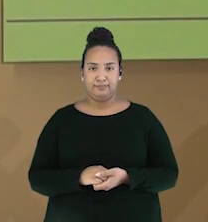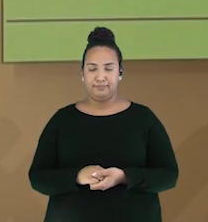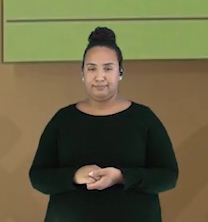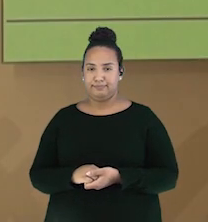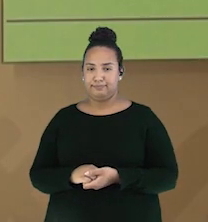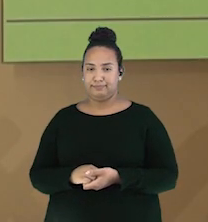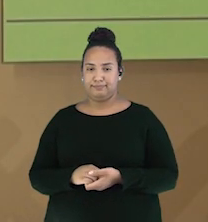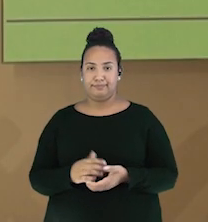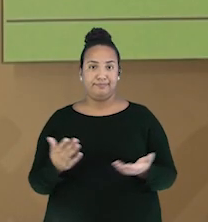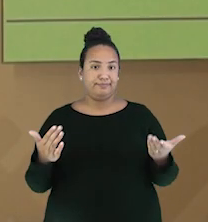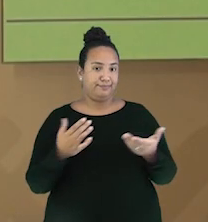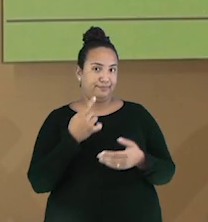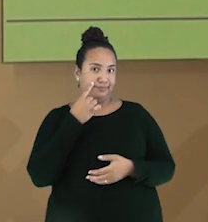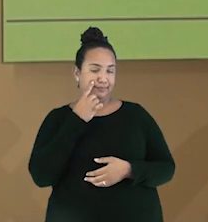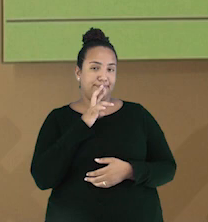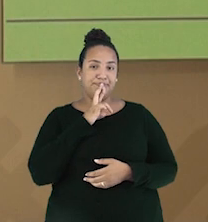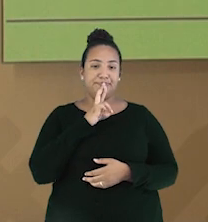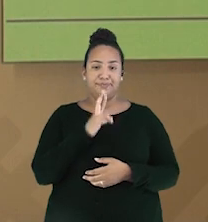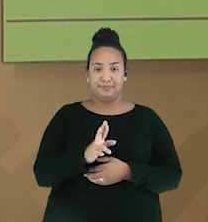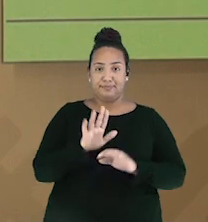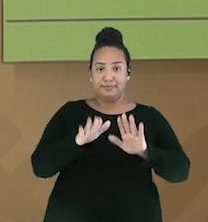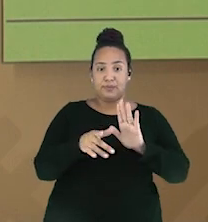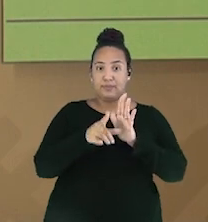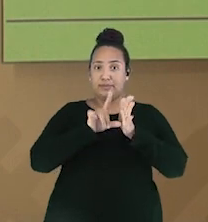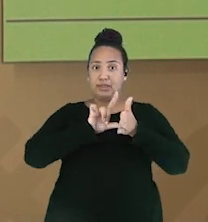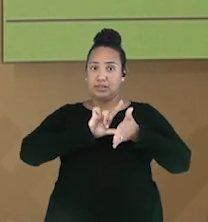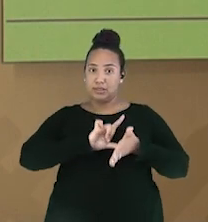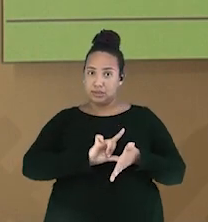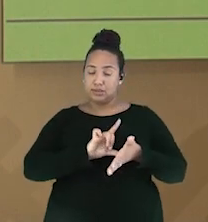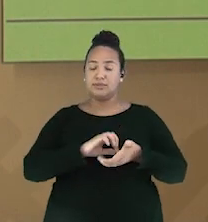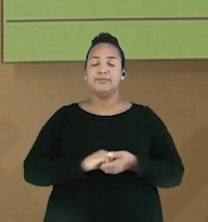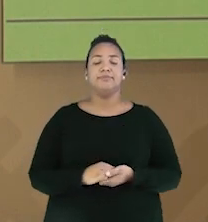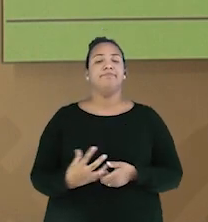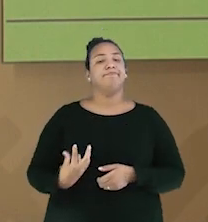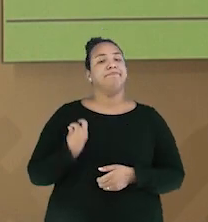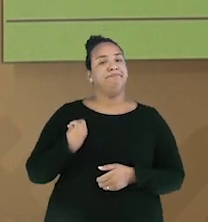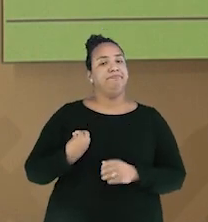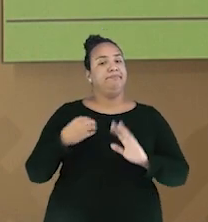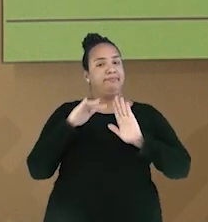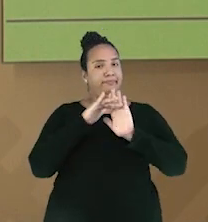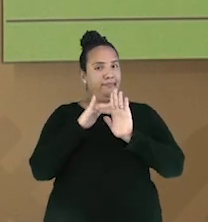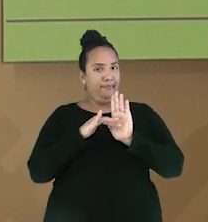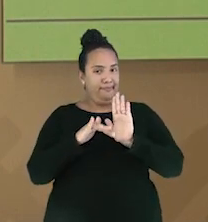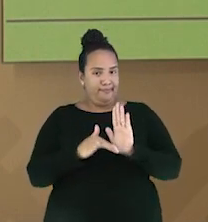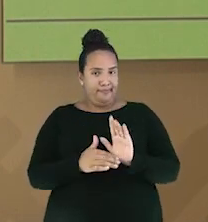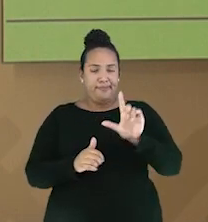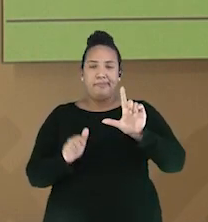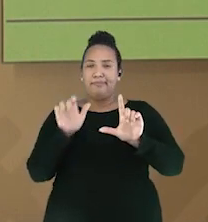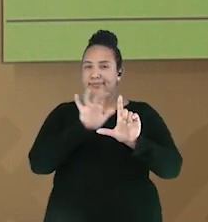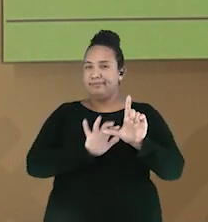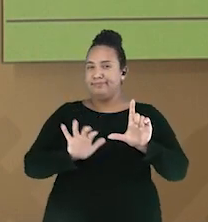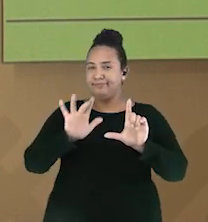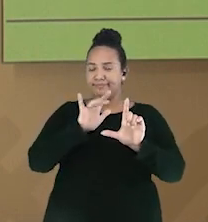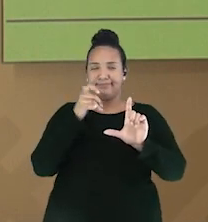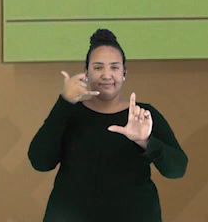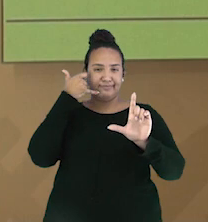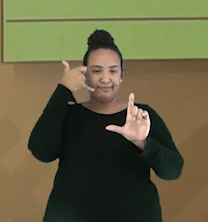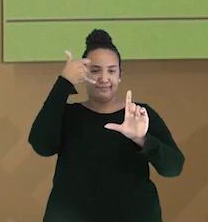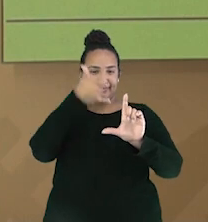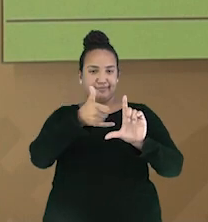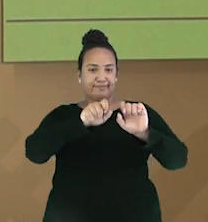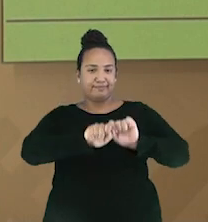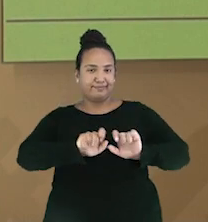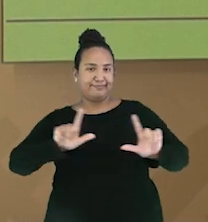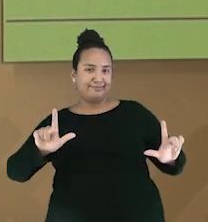Vamos fazer as correções, mas antes disso, registre sua presença apontando seu celular para o QR Code